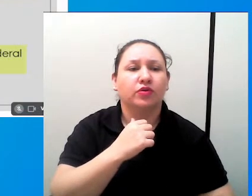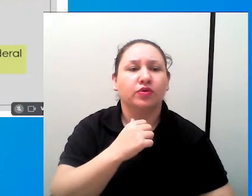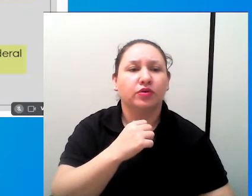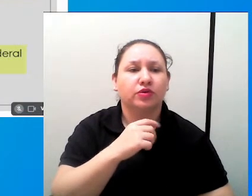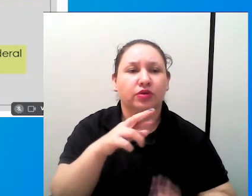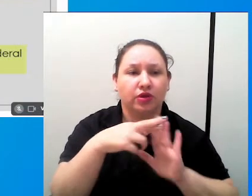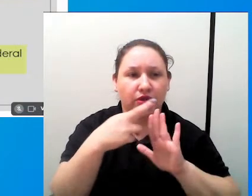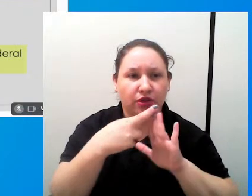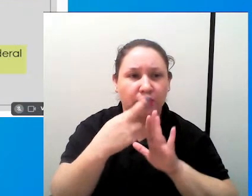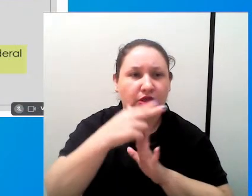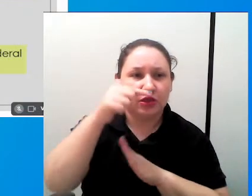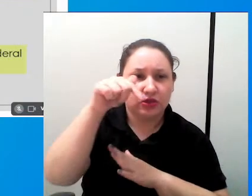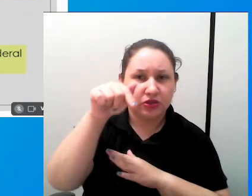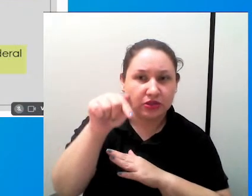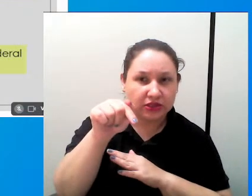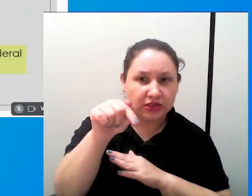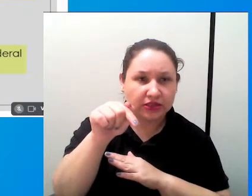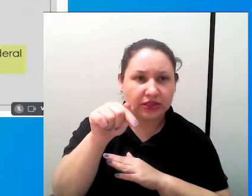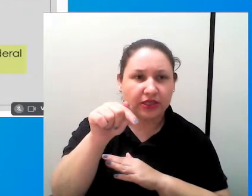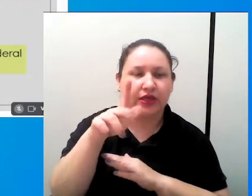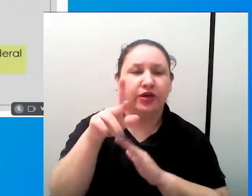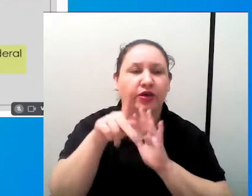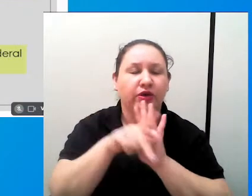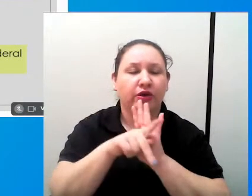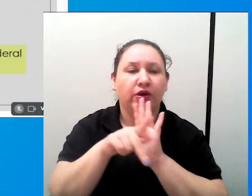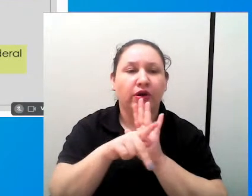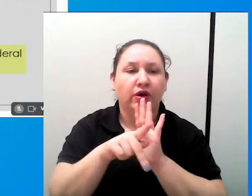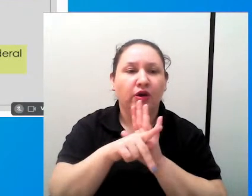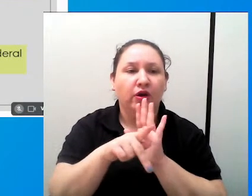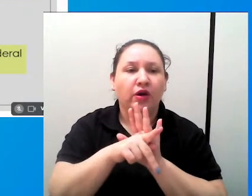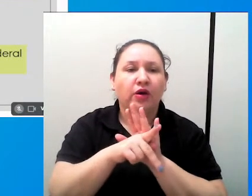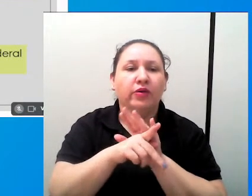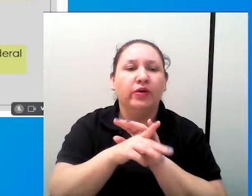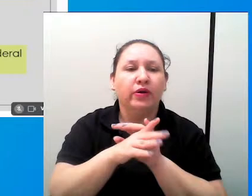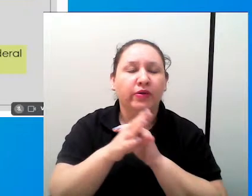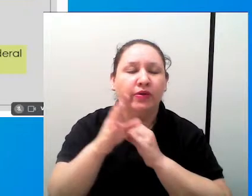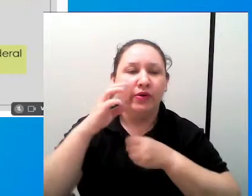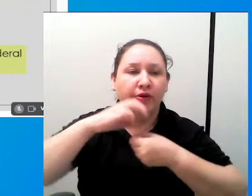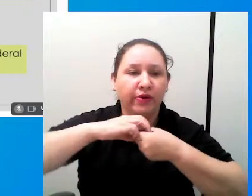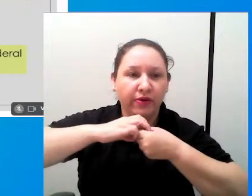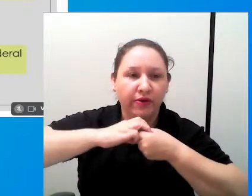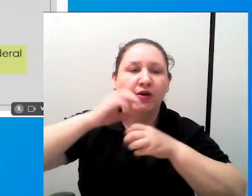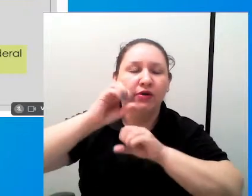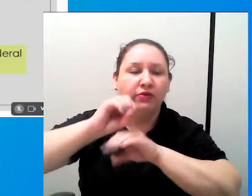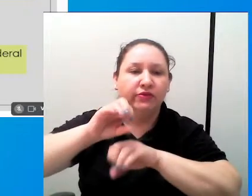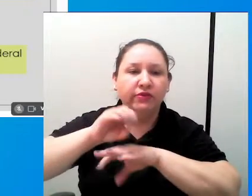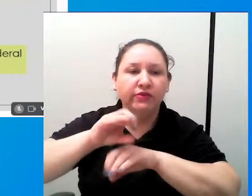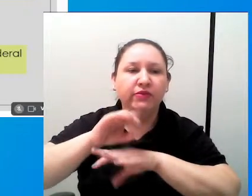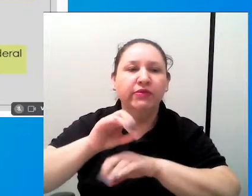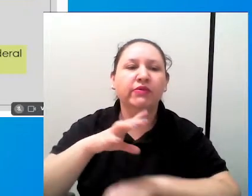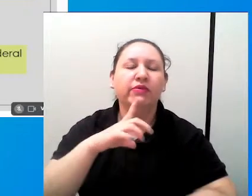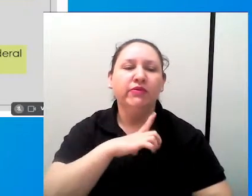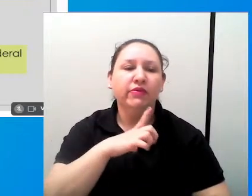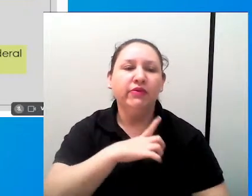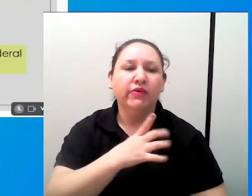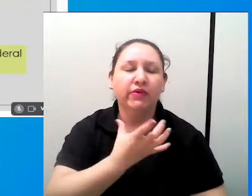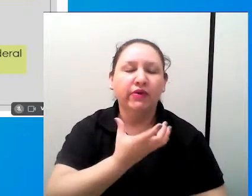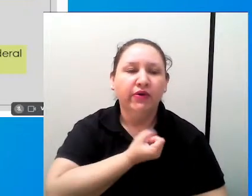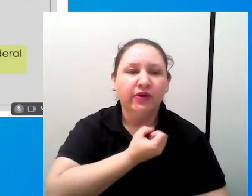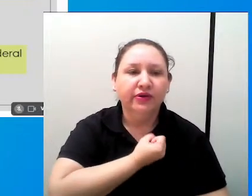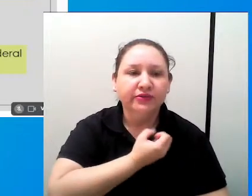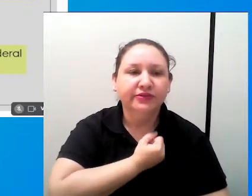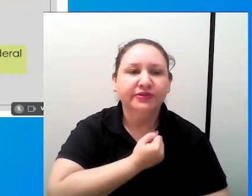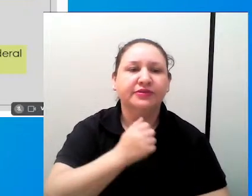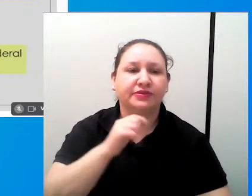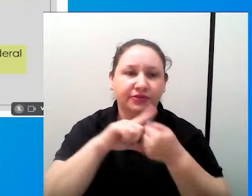a resolução 7 do Conselho Nacional de Educação, né, que de acordo com o artigo 3º da referida resolução, a